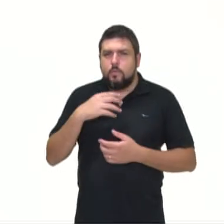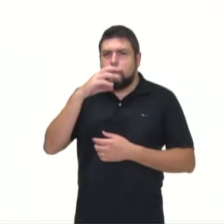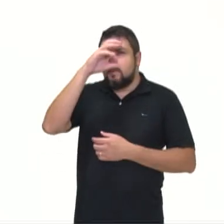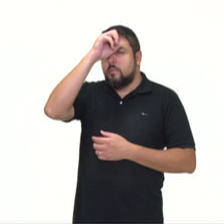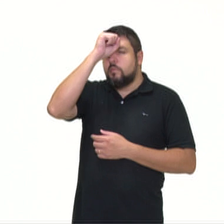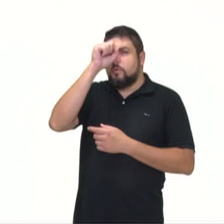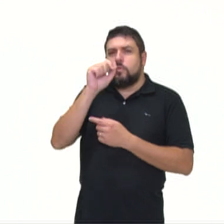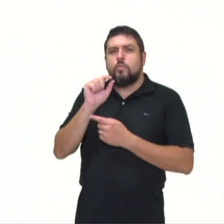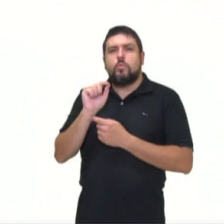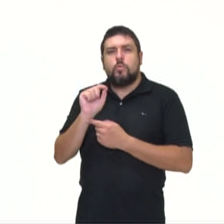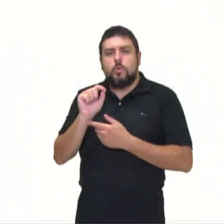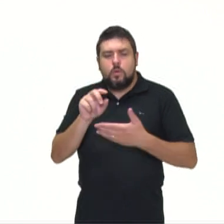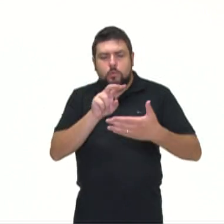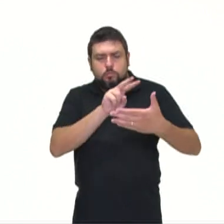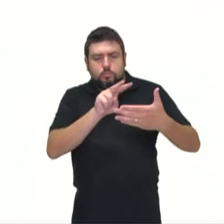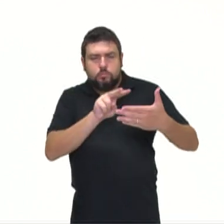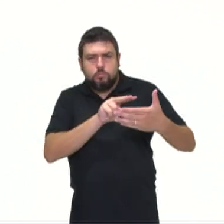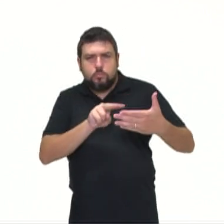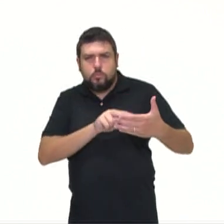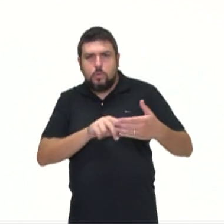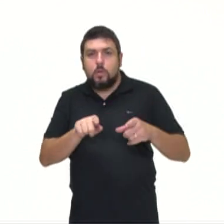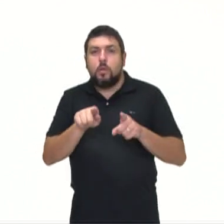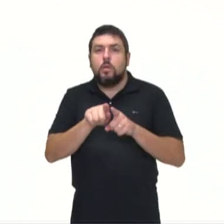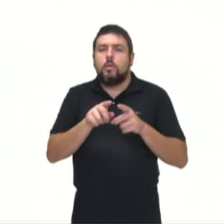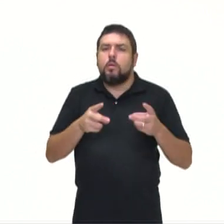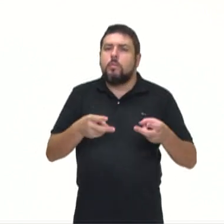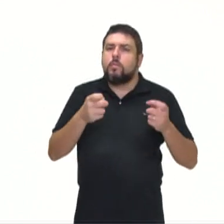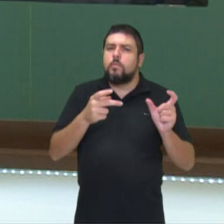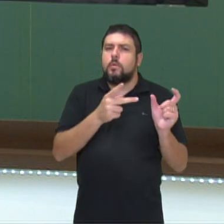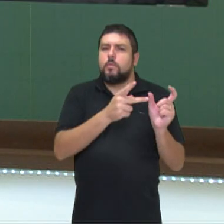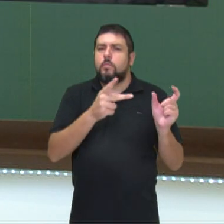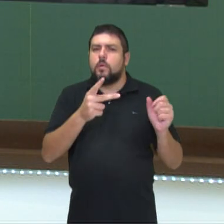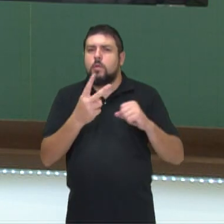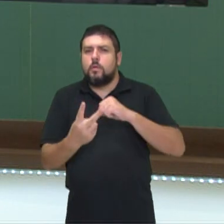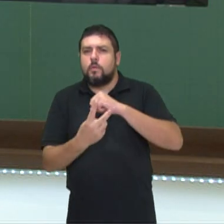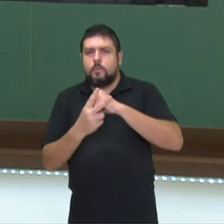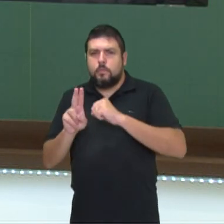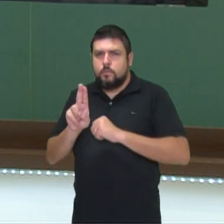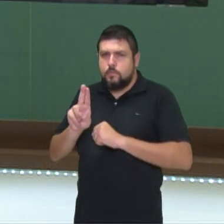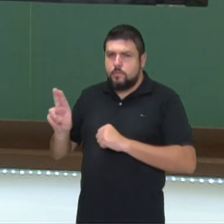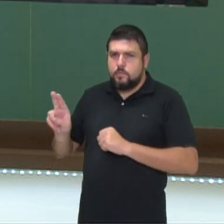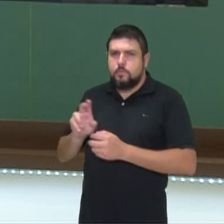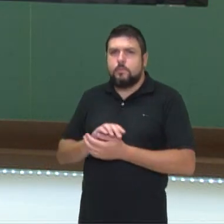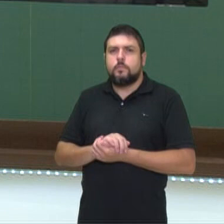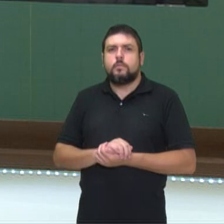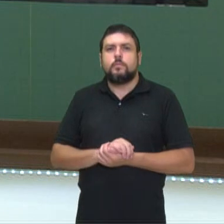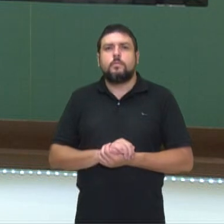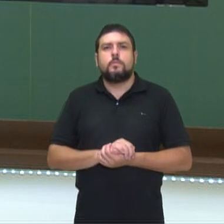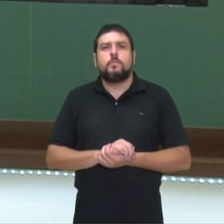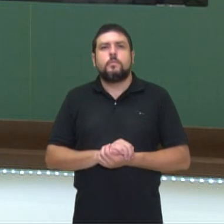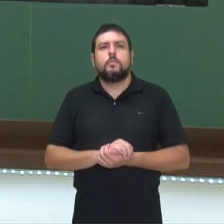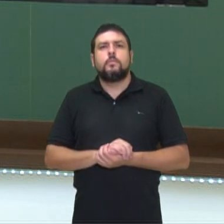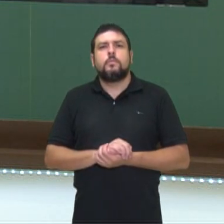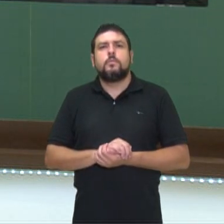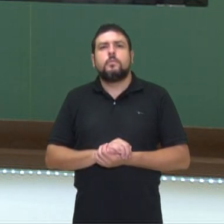uma leitura e reconhecemos predicados verbos nominais. Isso mesmo, verbos nominais.